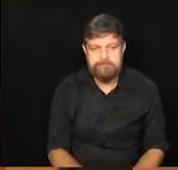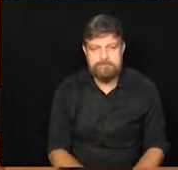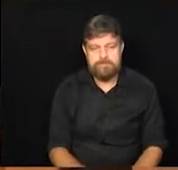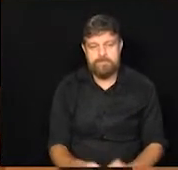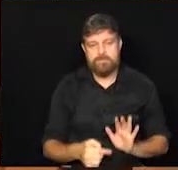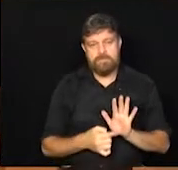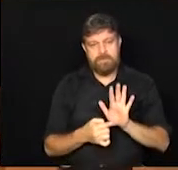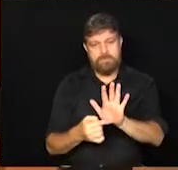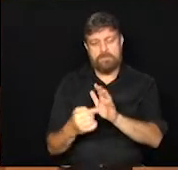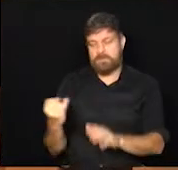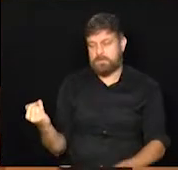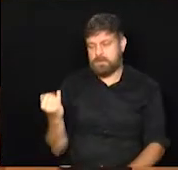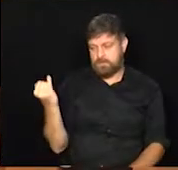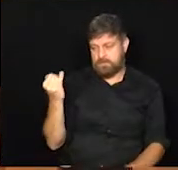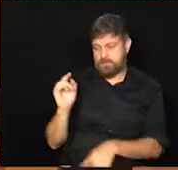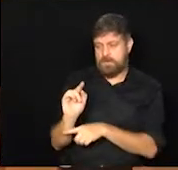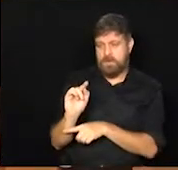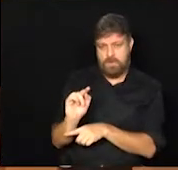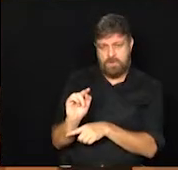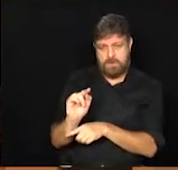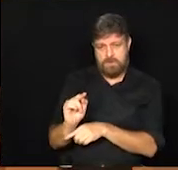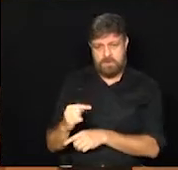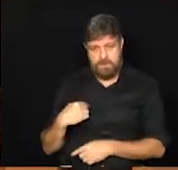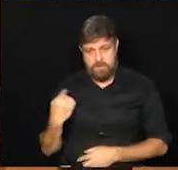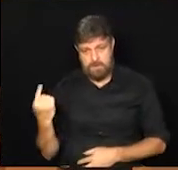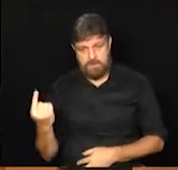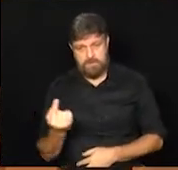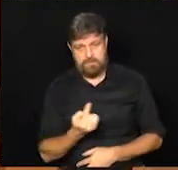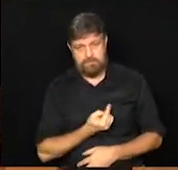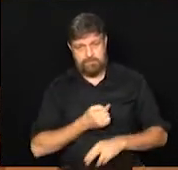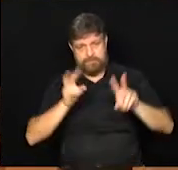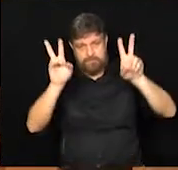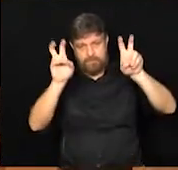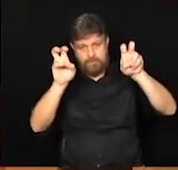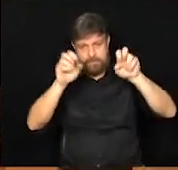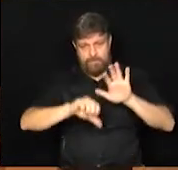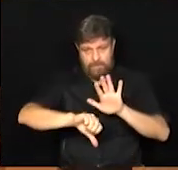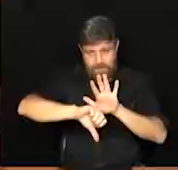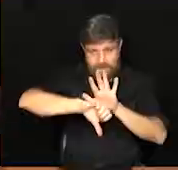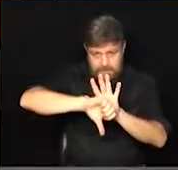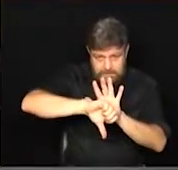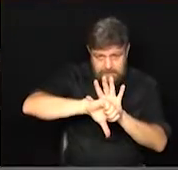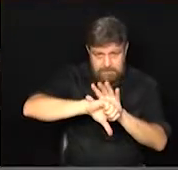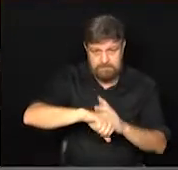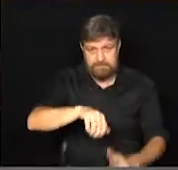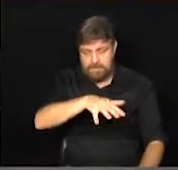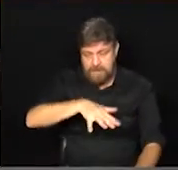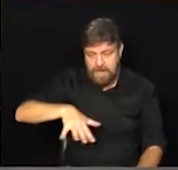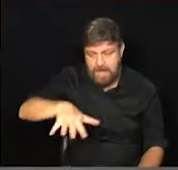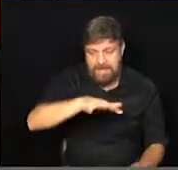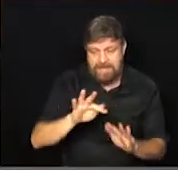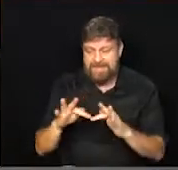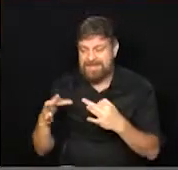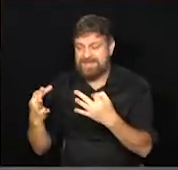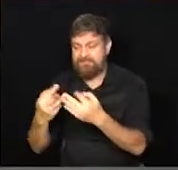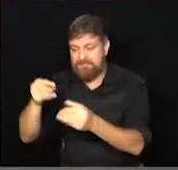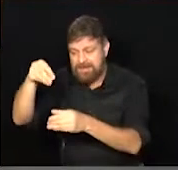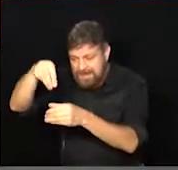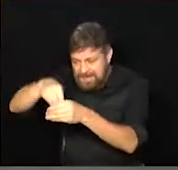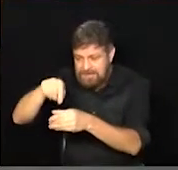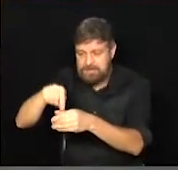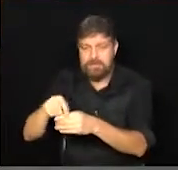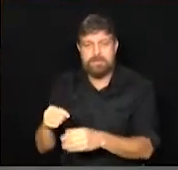demonstra a importância de que, quando nós estamos falando de crimes que acontecem no âmbito da família, é